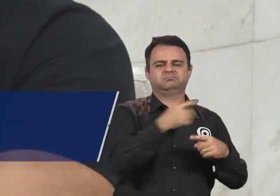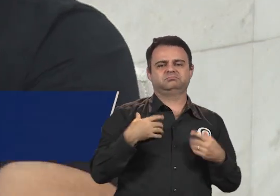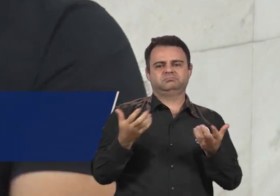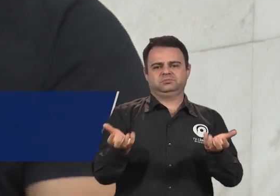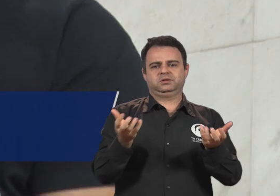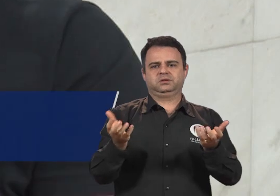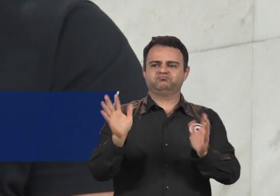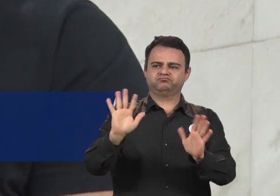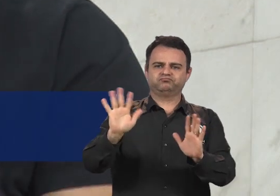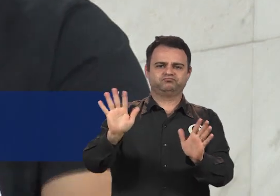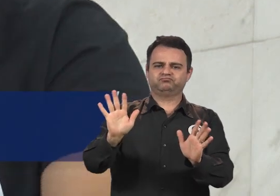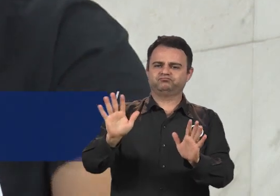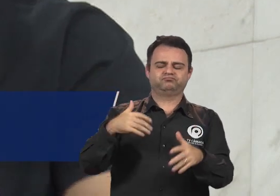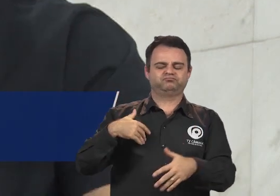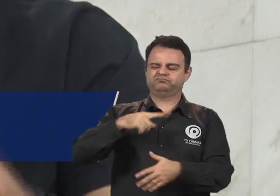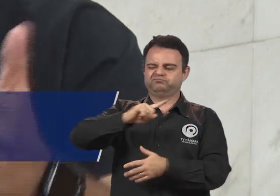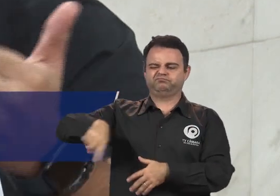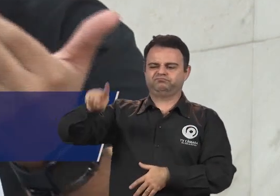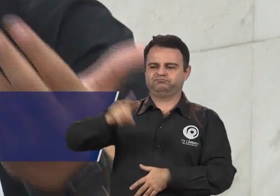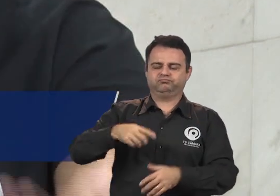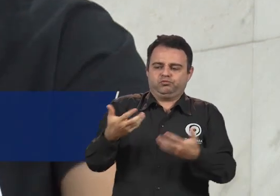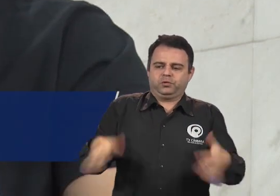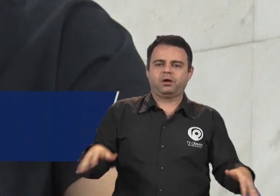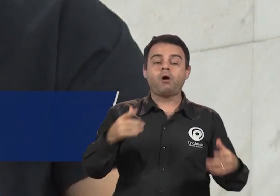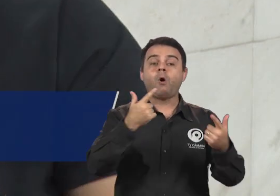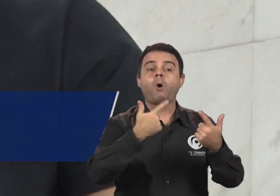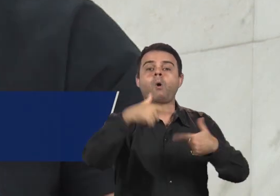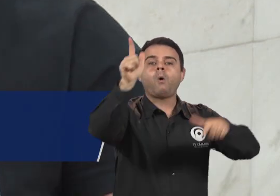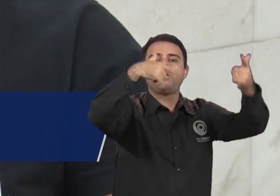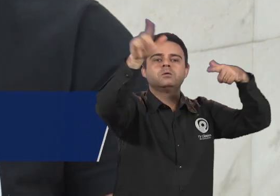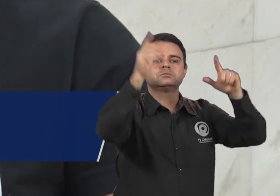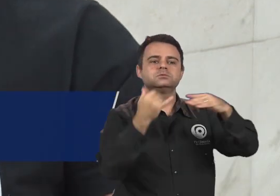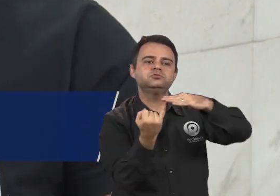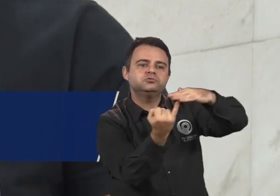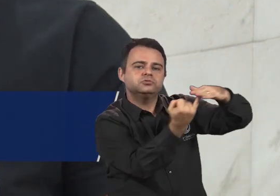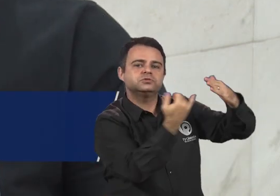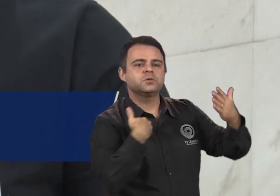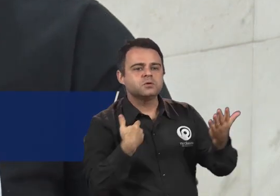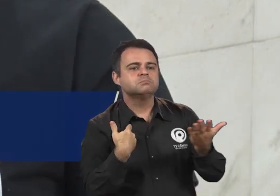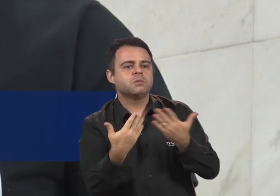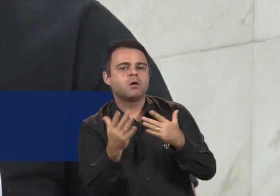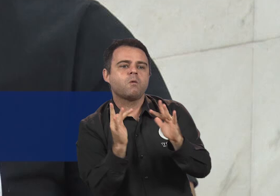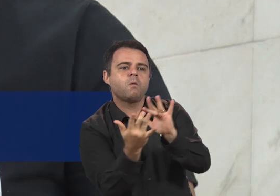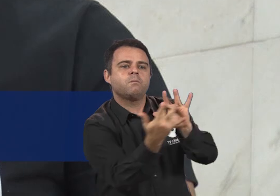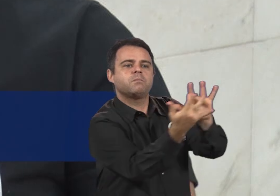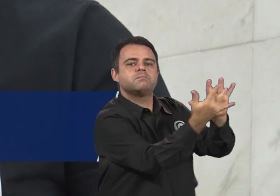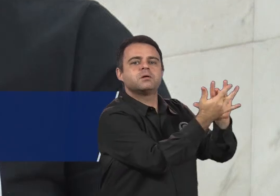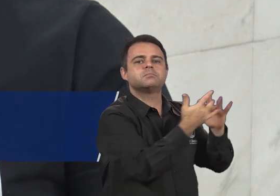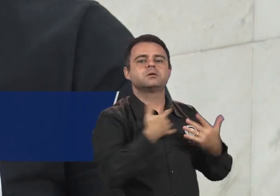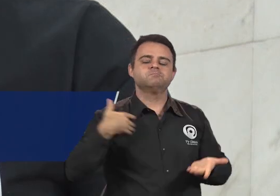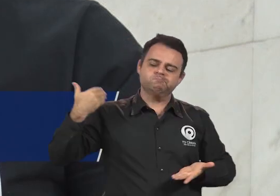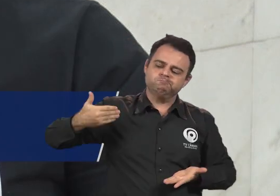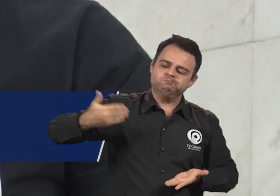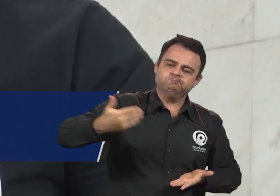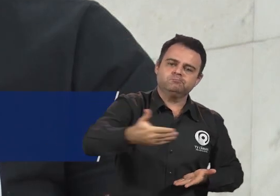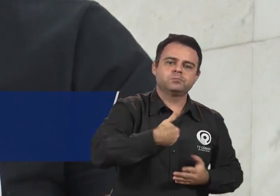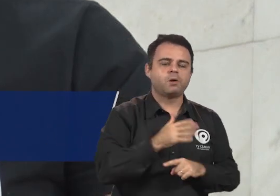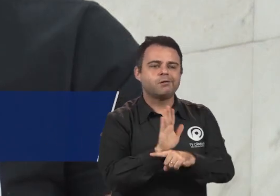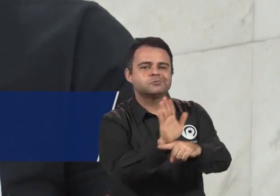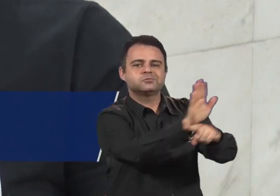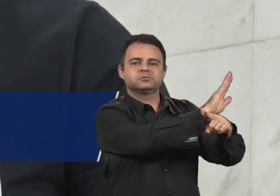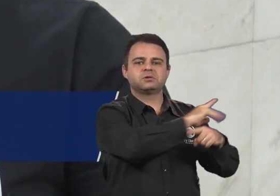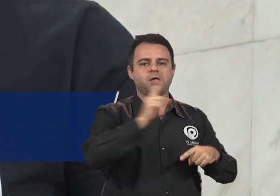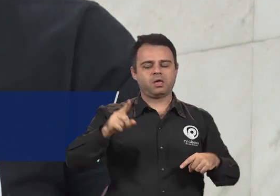isso por política, então eu brinquei o meu projeto e resolvi ajudar outras instituições, e a gente faz isso constantemente, não para